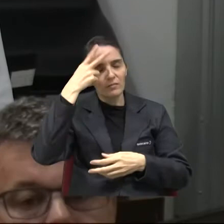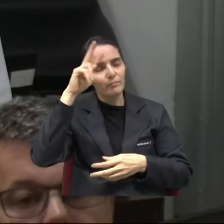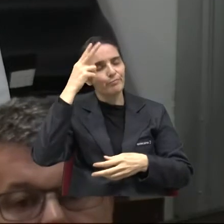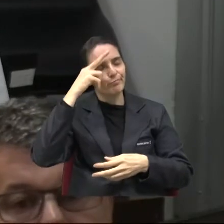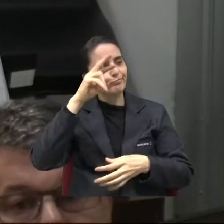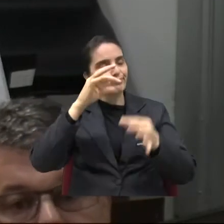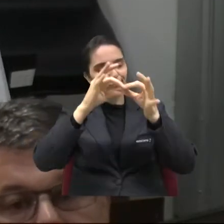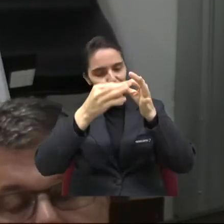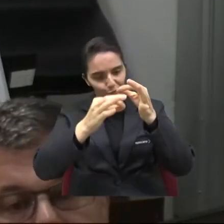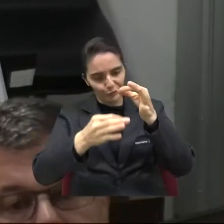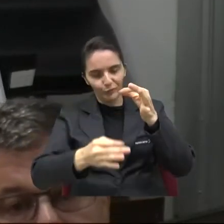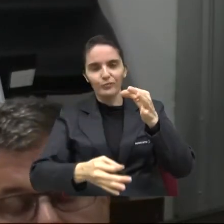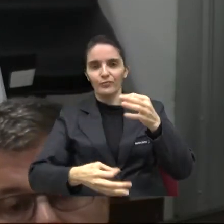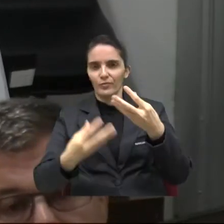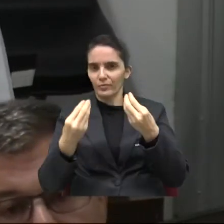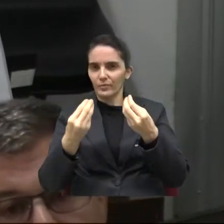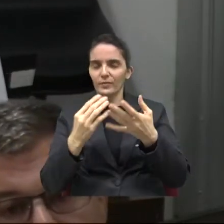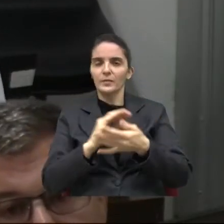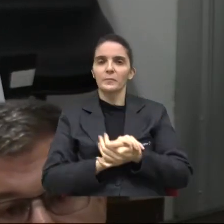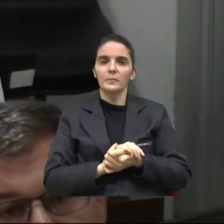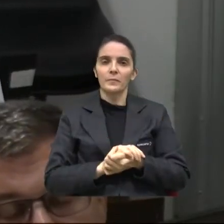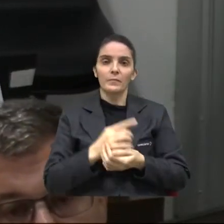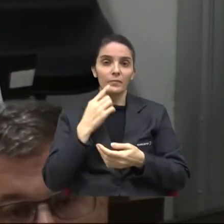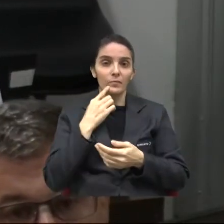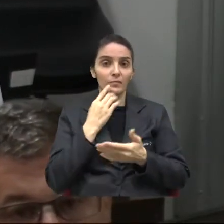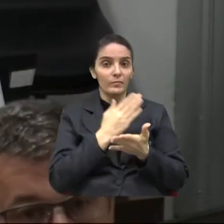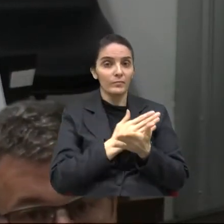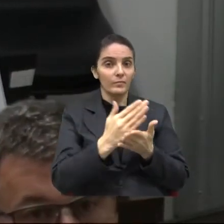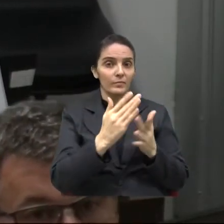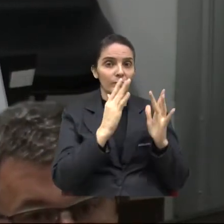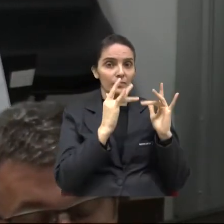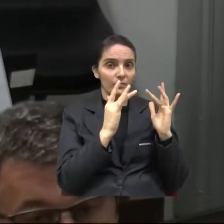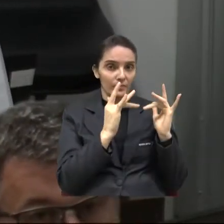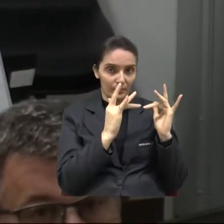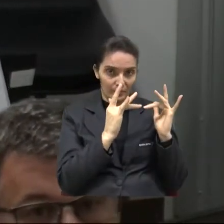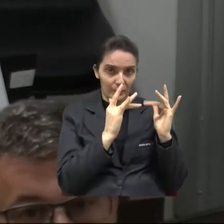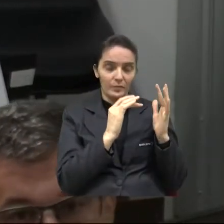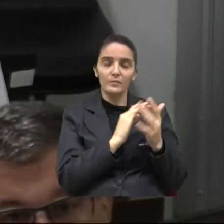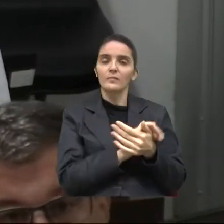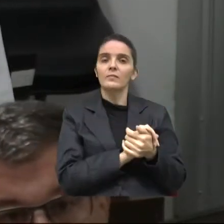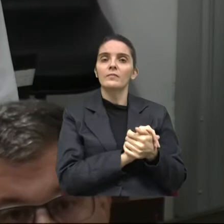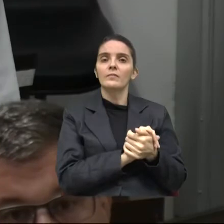contar. Até quando eu comecei a namorar com a minha esposa, né, Cris?